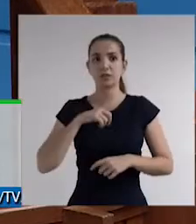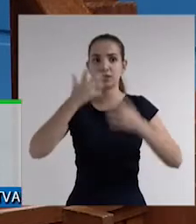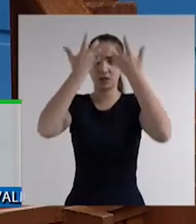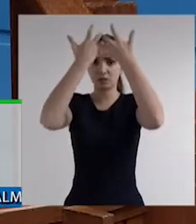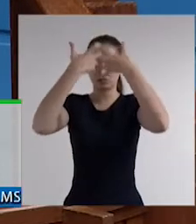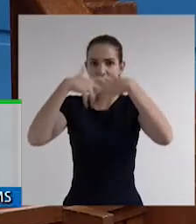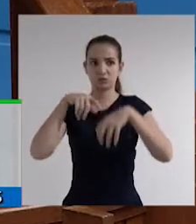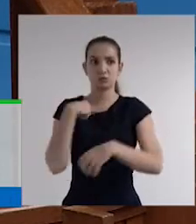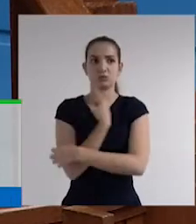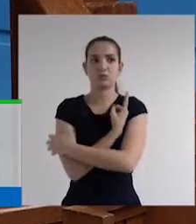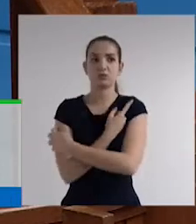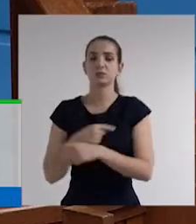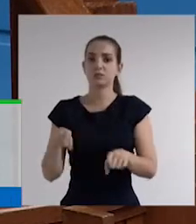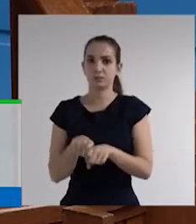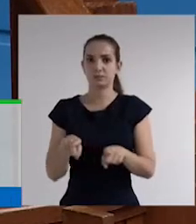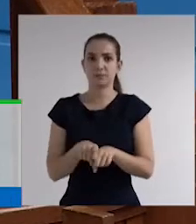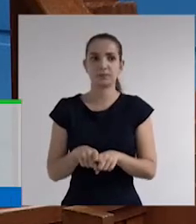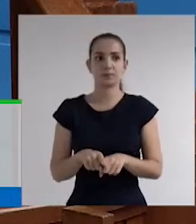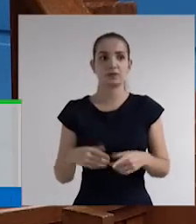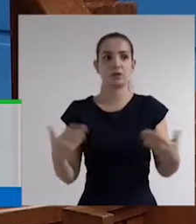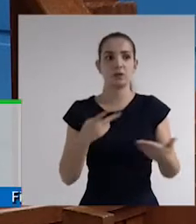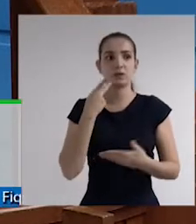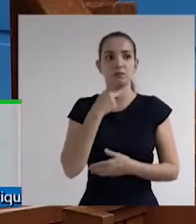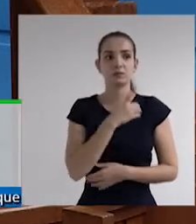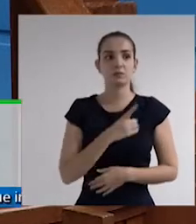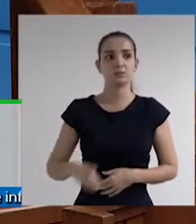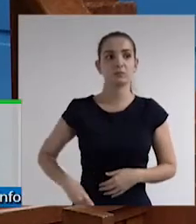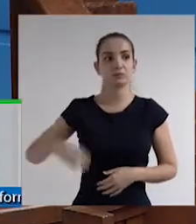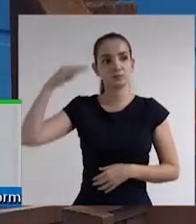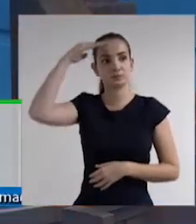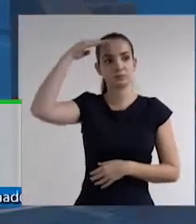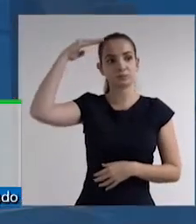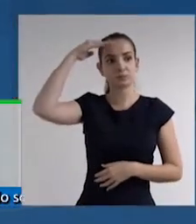nossa também. Concedo uma parte ao nobre deputado Cabo Almim.